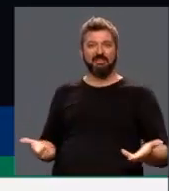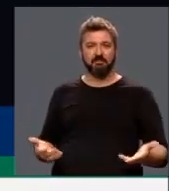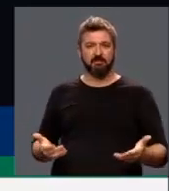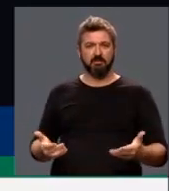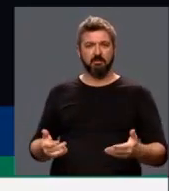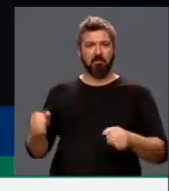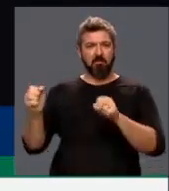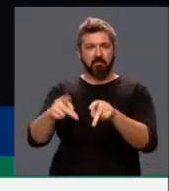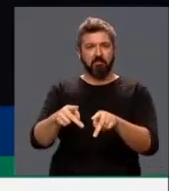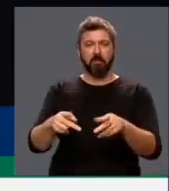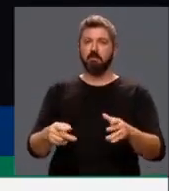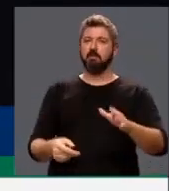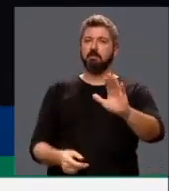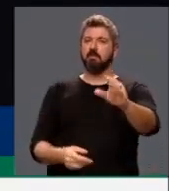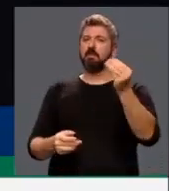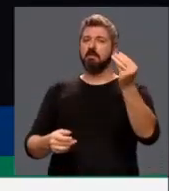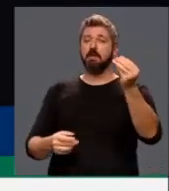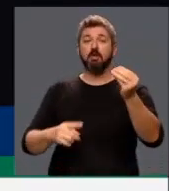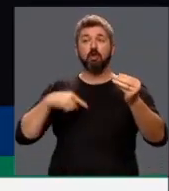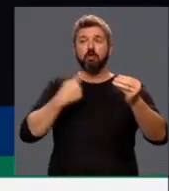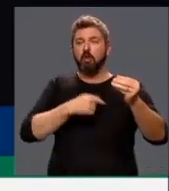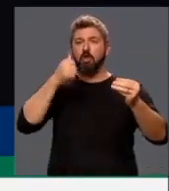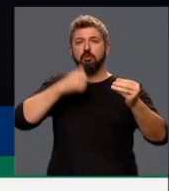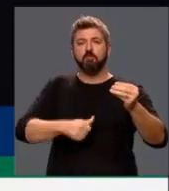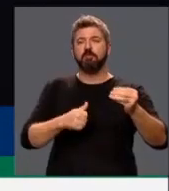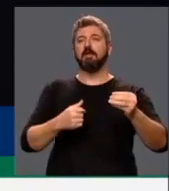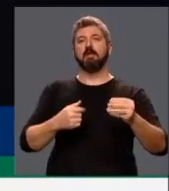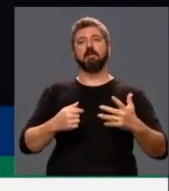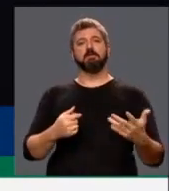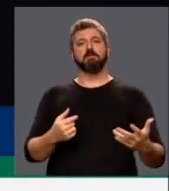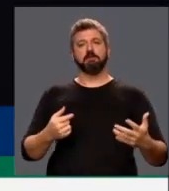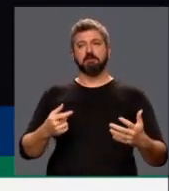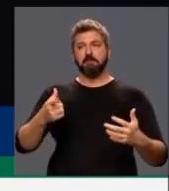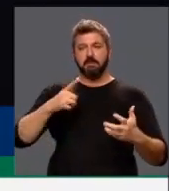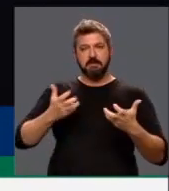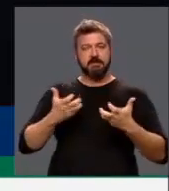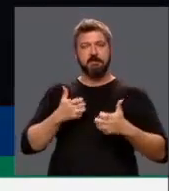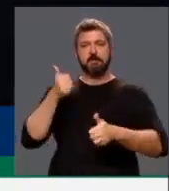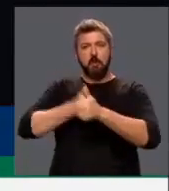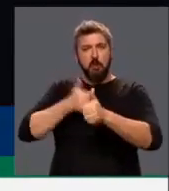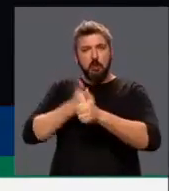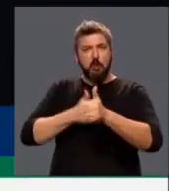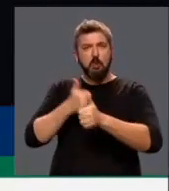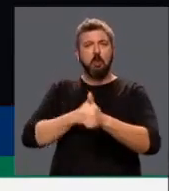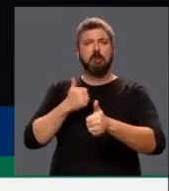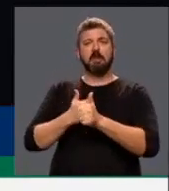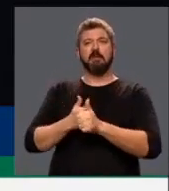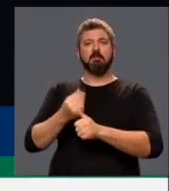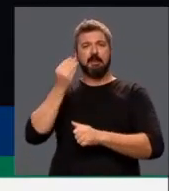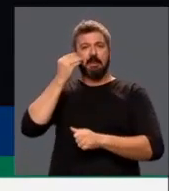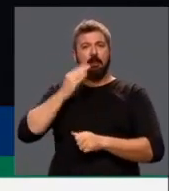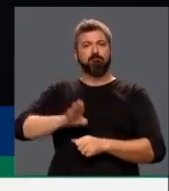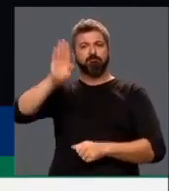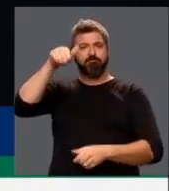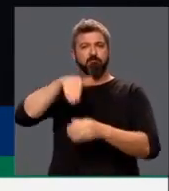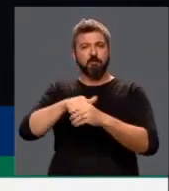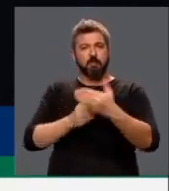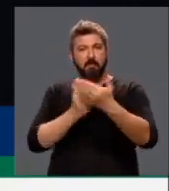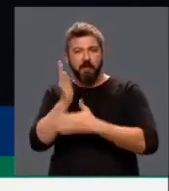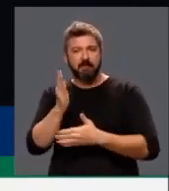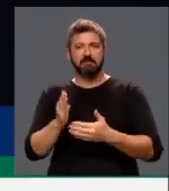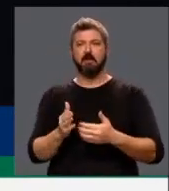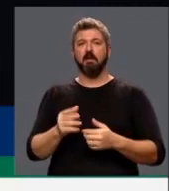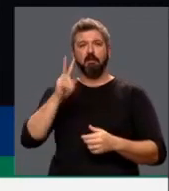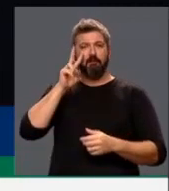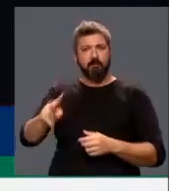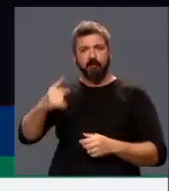o quanto nós, mulheres, que nos colocamos à disposição para participar dos pleitos, ainda sofremos a violência contra as mulheres na